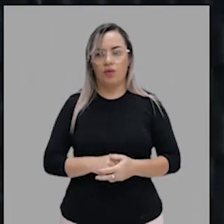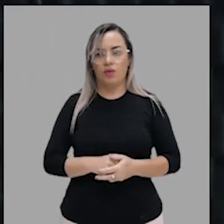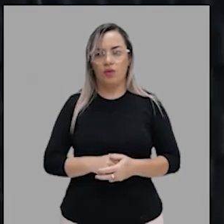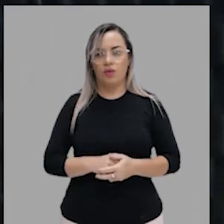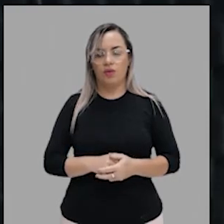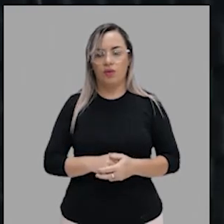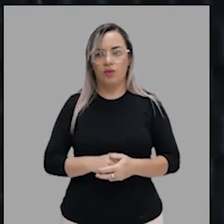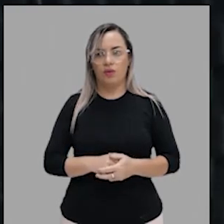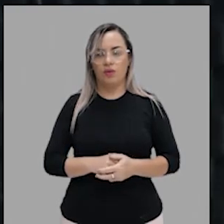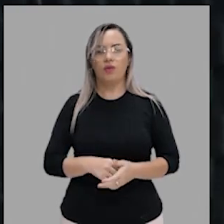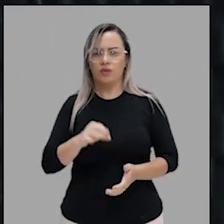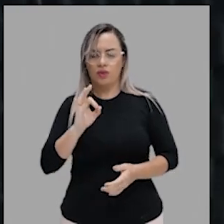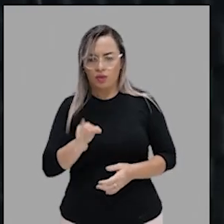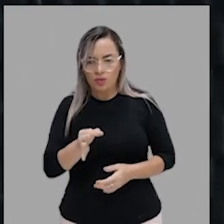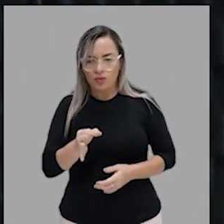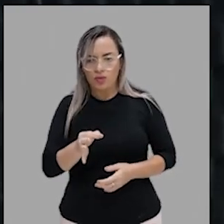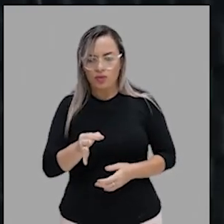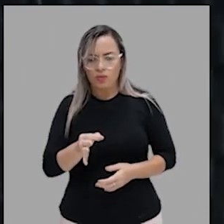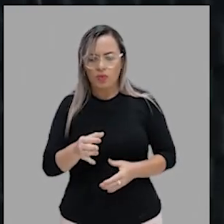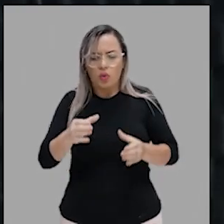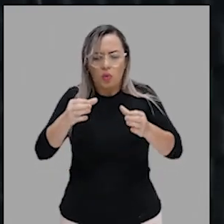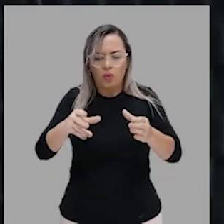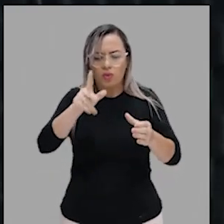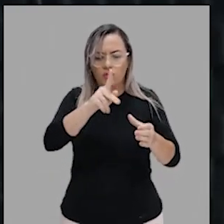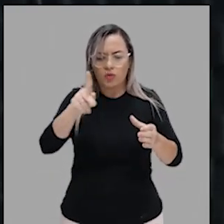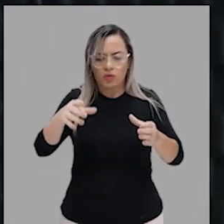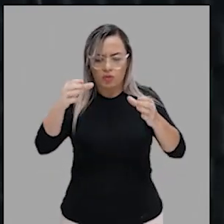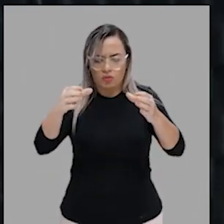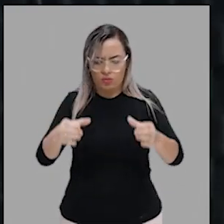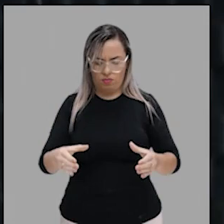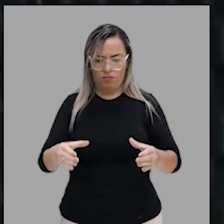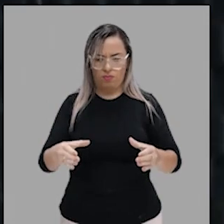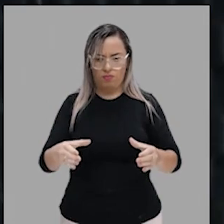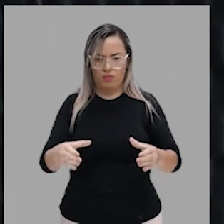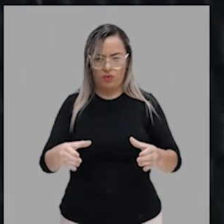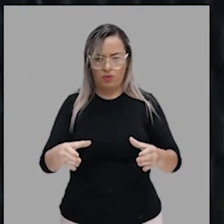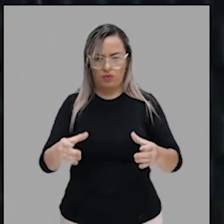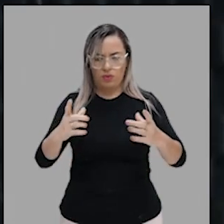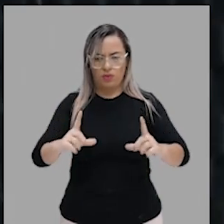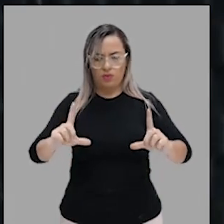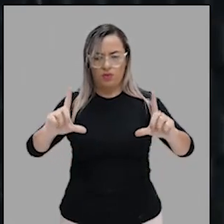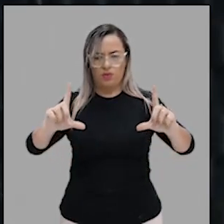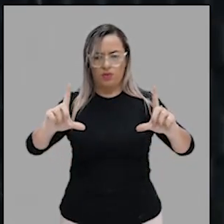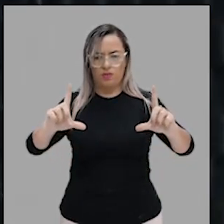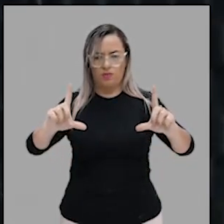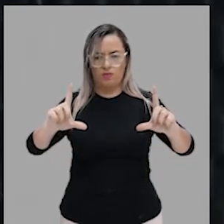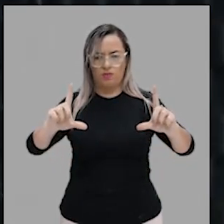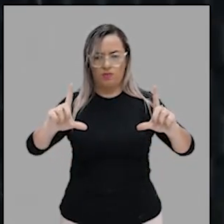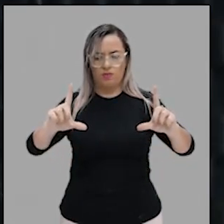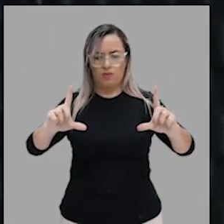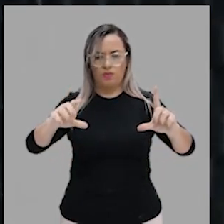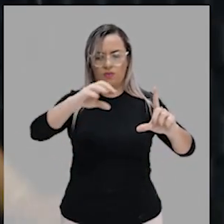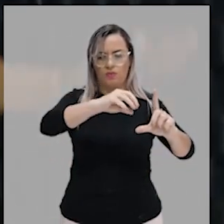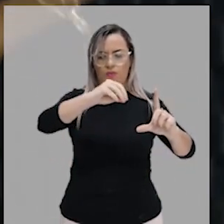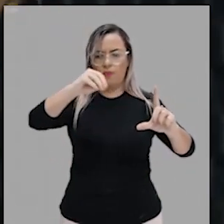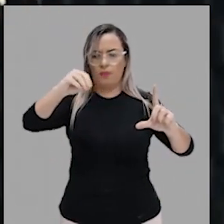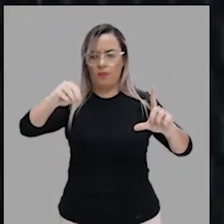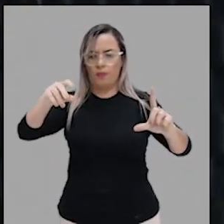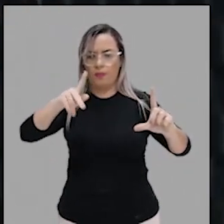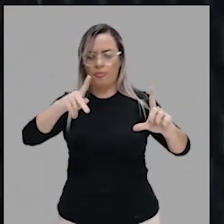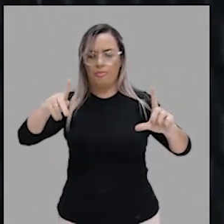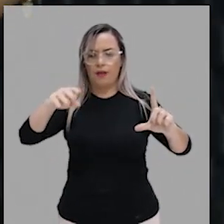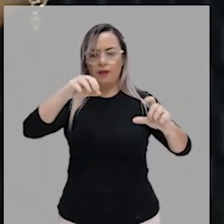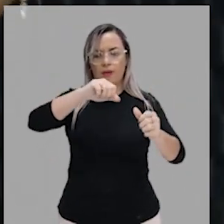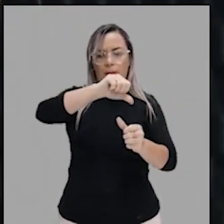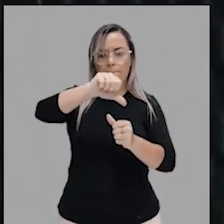lugar. Certo? Onde eu estou aqui? Eu não estou no meio da sua tela. Mas se eu ficar bem aqui, você pode dizer assim, ó, acho que dá, não